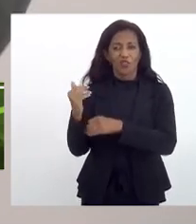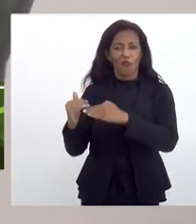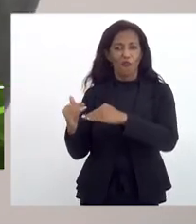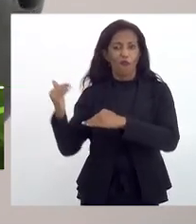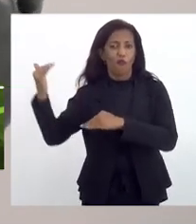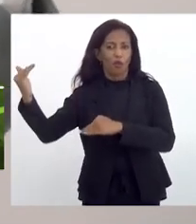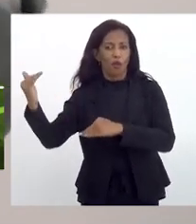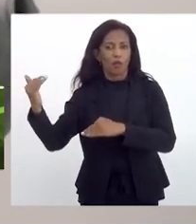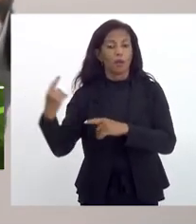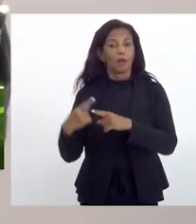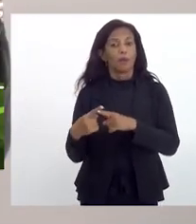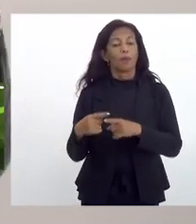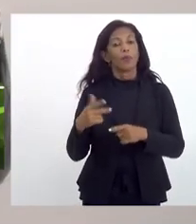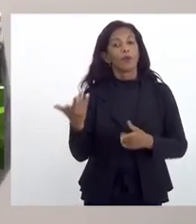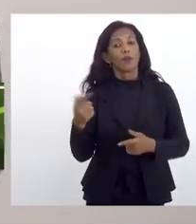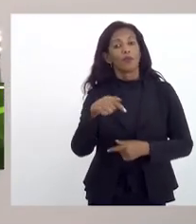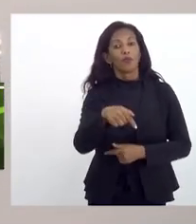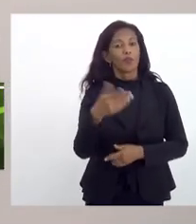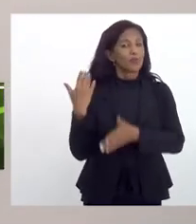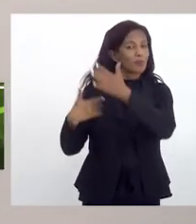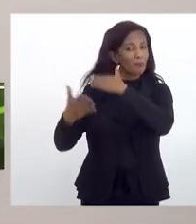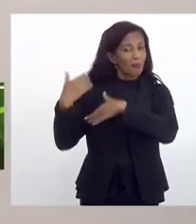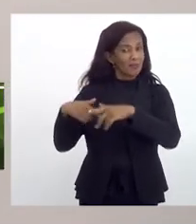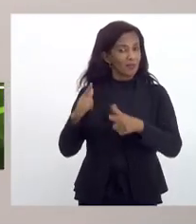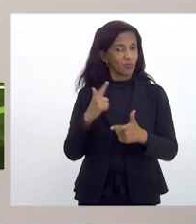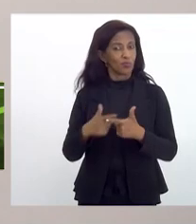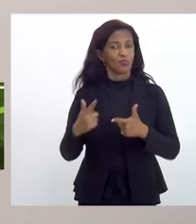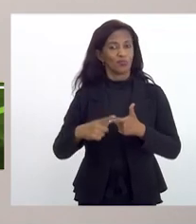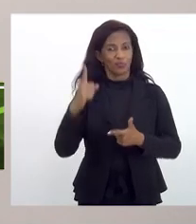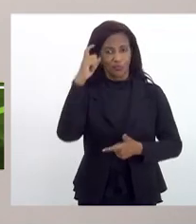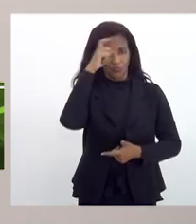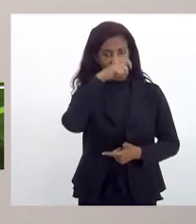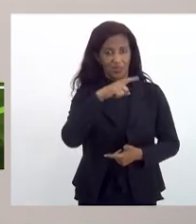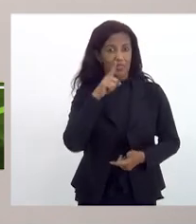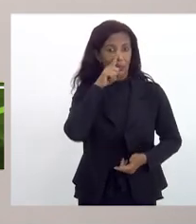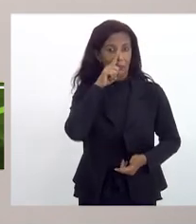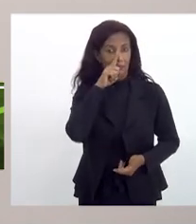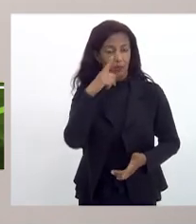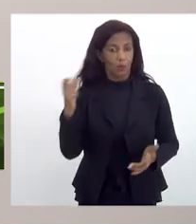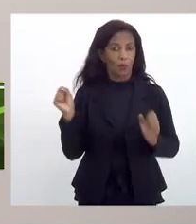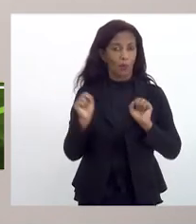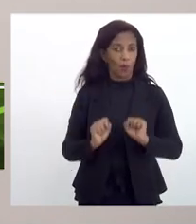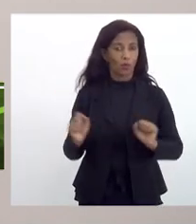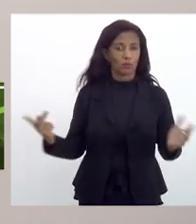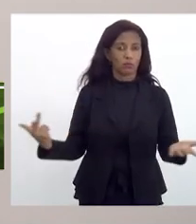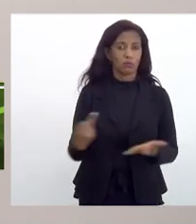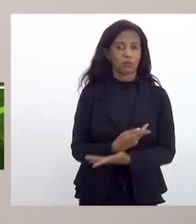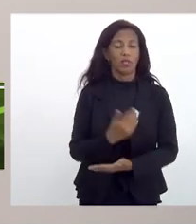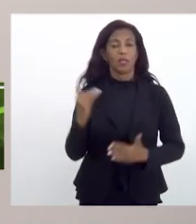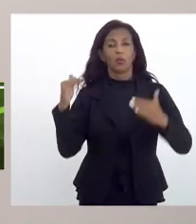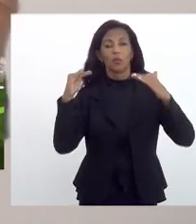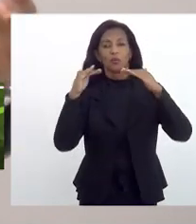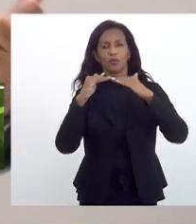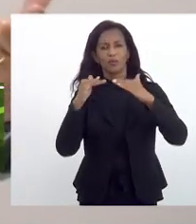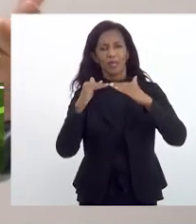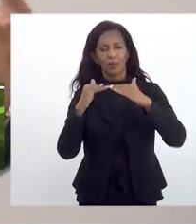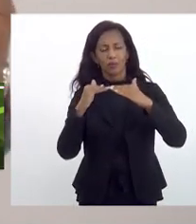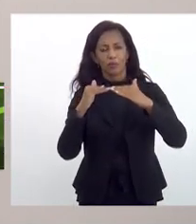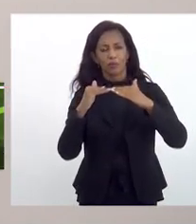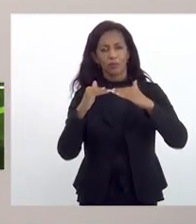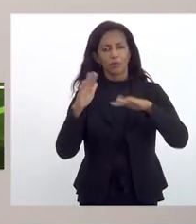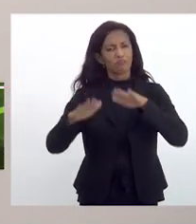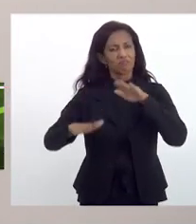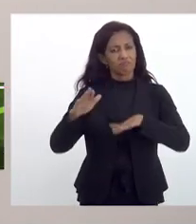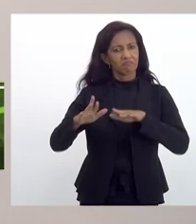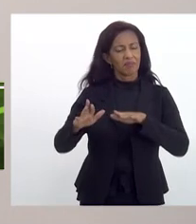botou a gente na situação difícil do passado. Esse é o grande risco que a gente corre. Então, o teto de gastos, de certa forma,